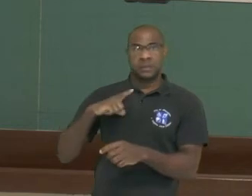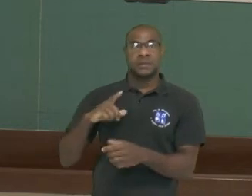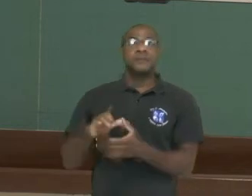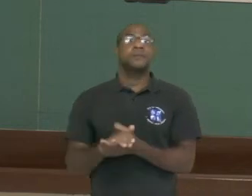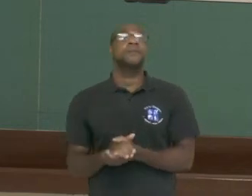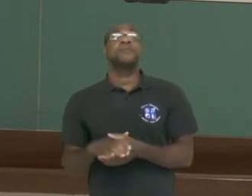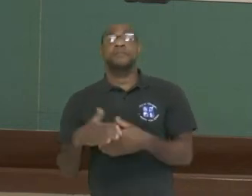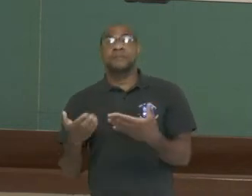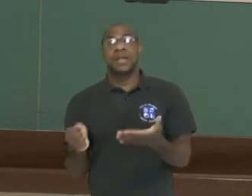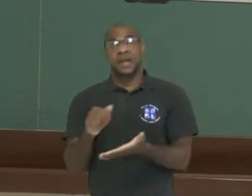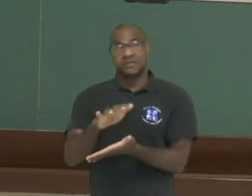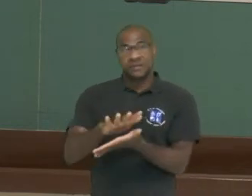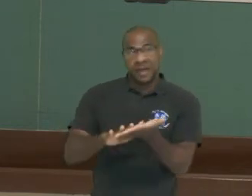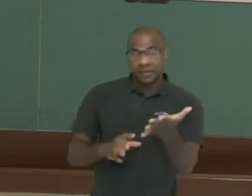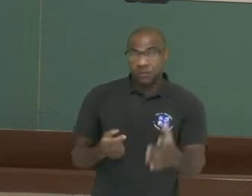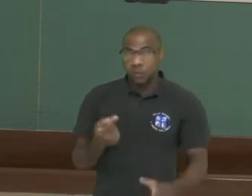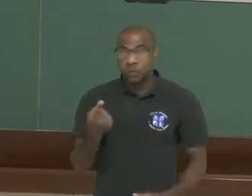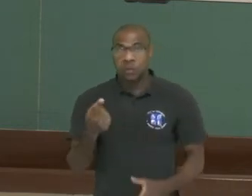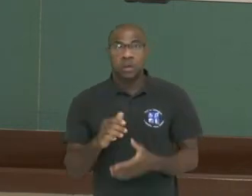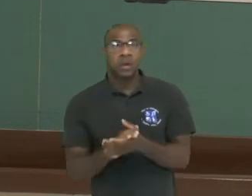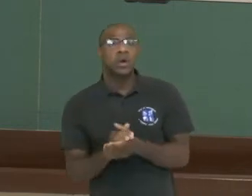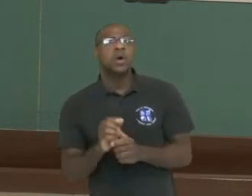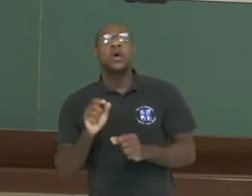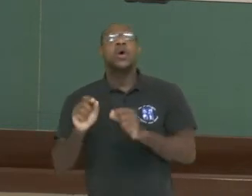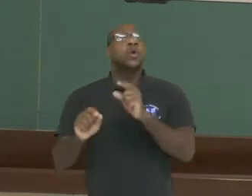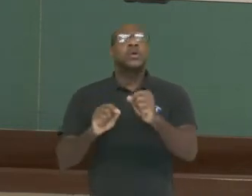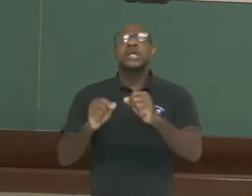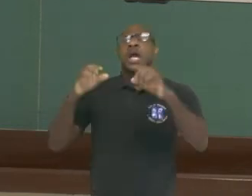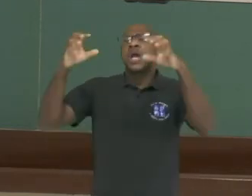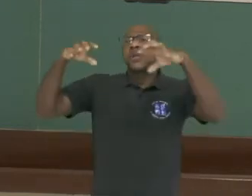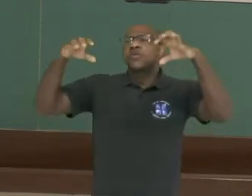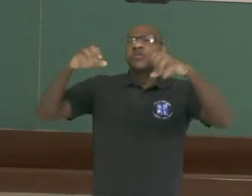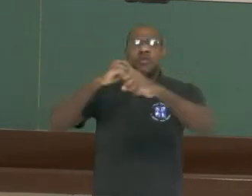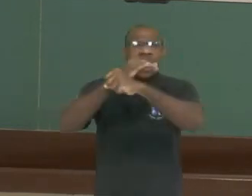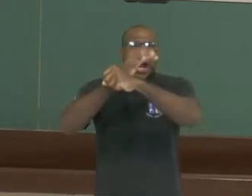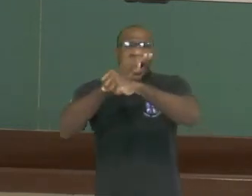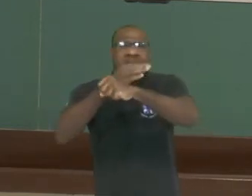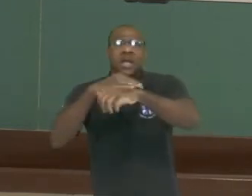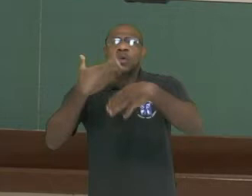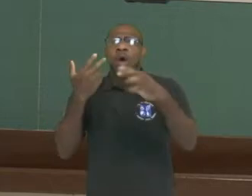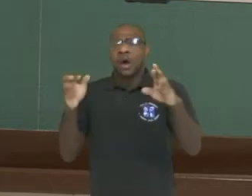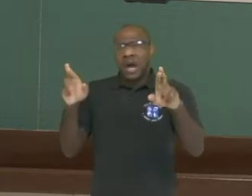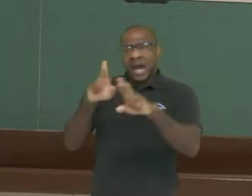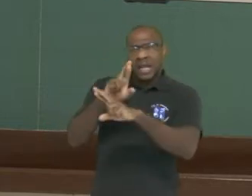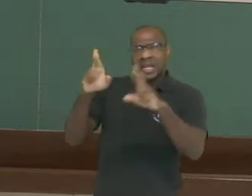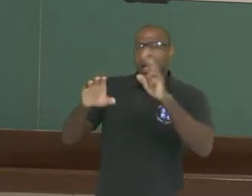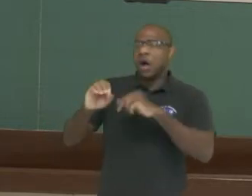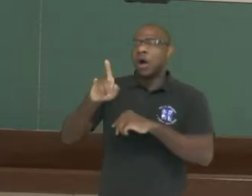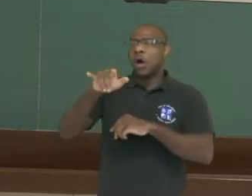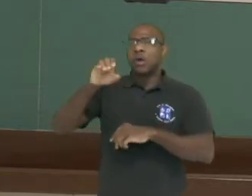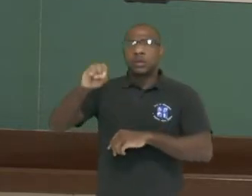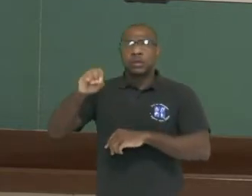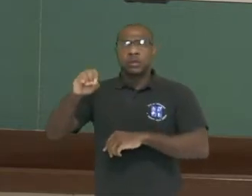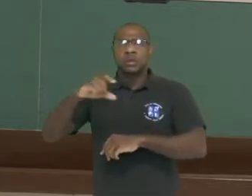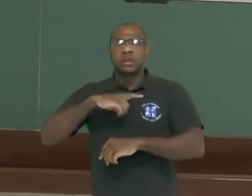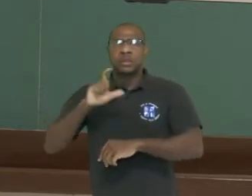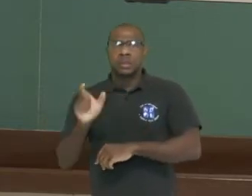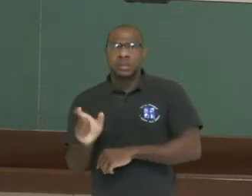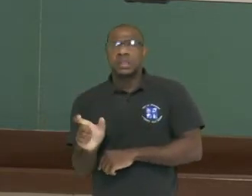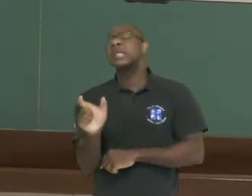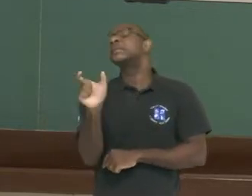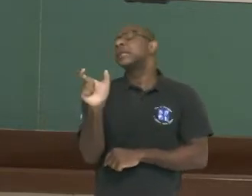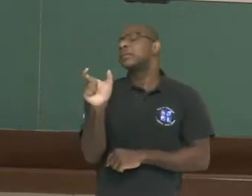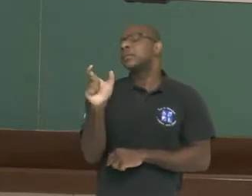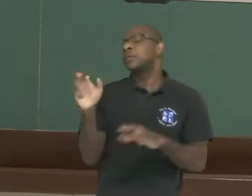E aí vamos para a atividade 1. O que é chuva ácida e qual a relação entre óxidos e esse termo? Agora é